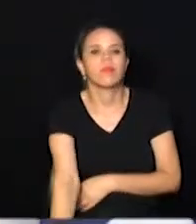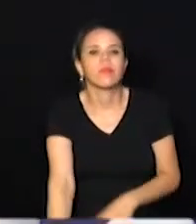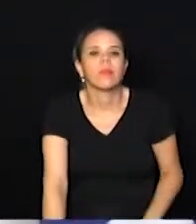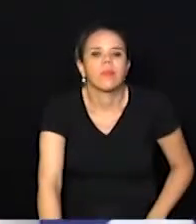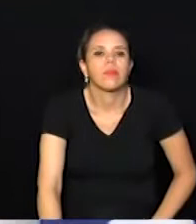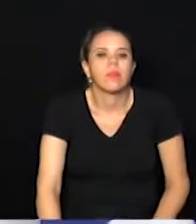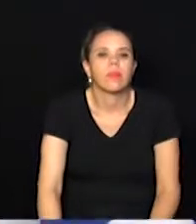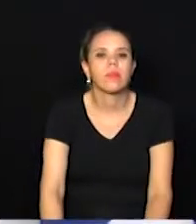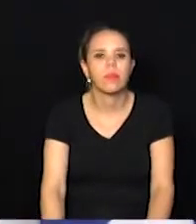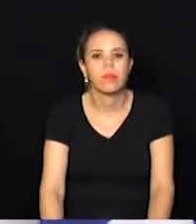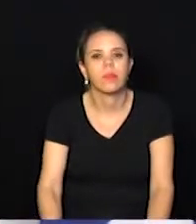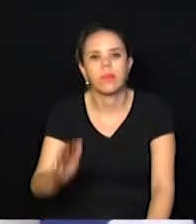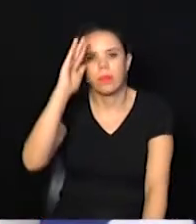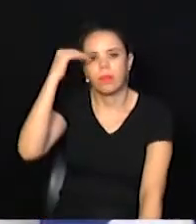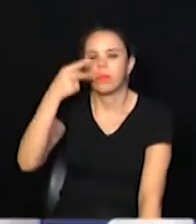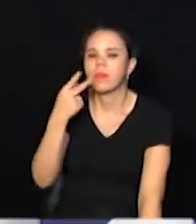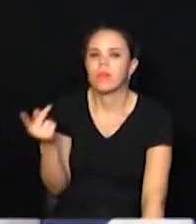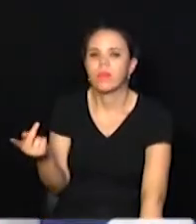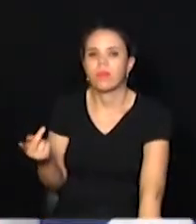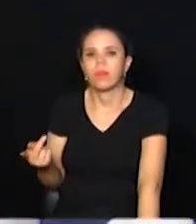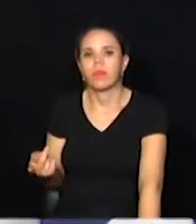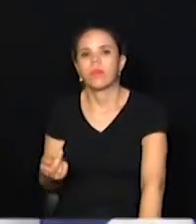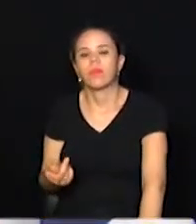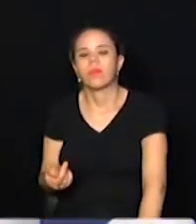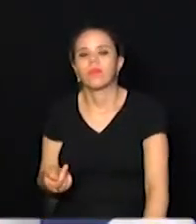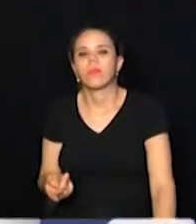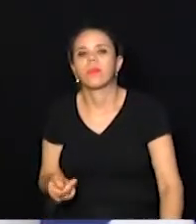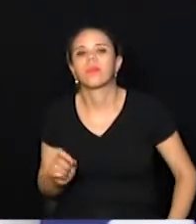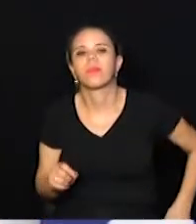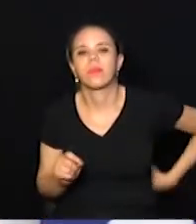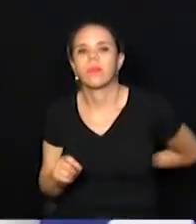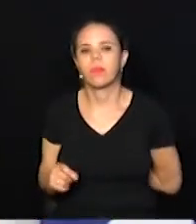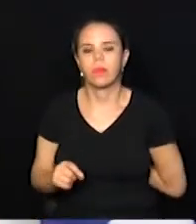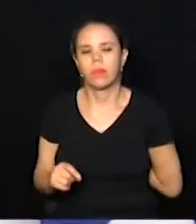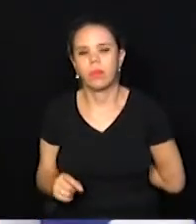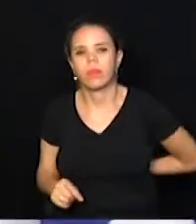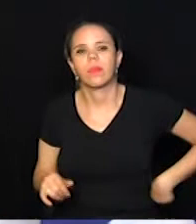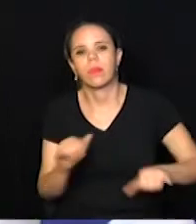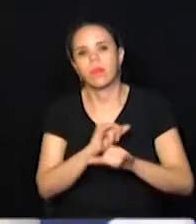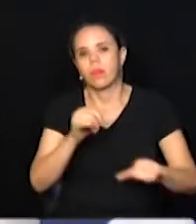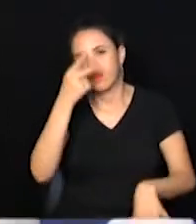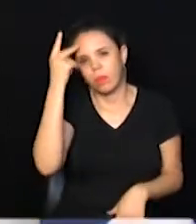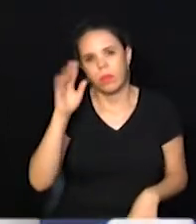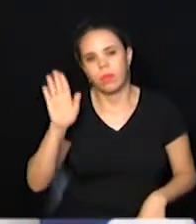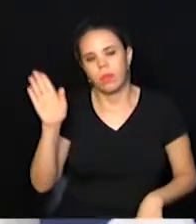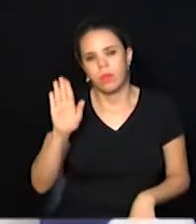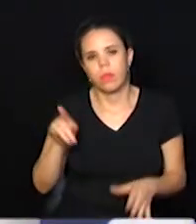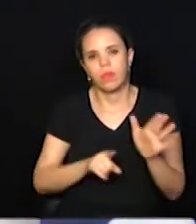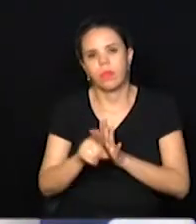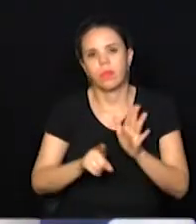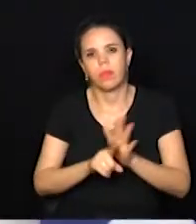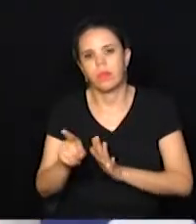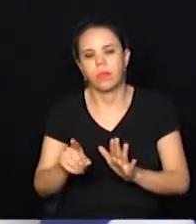Quando o Pedro Torinho coloca que na campanha as pessoas perguntavam